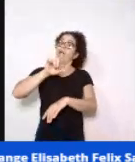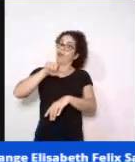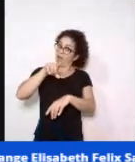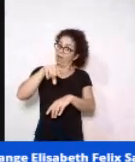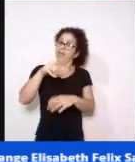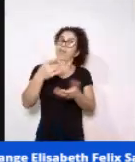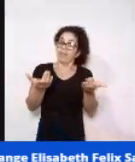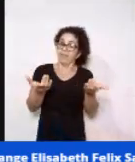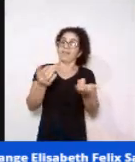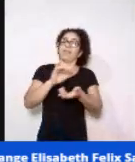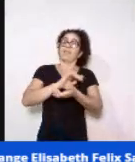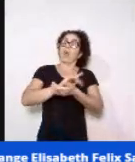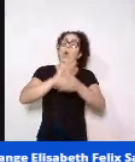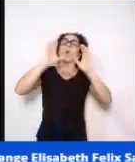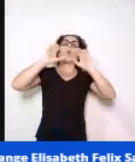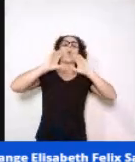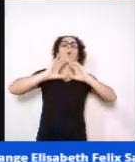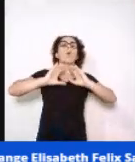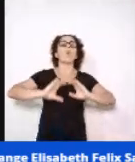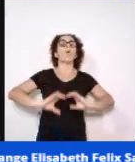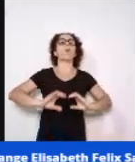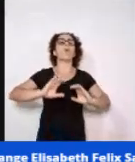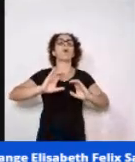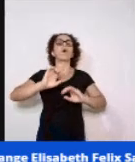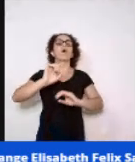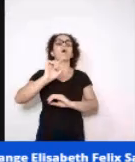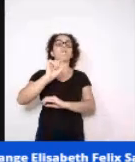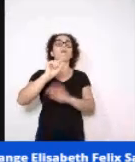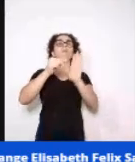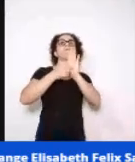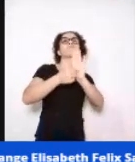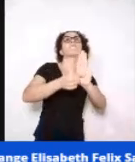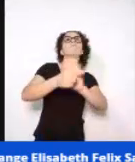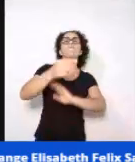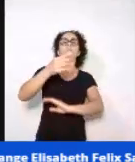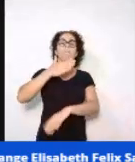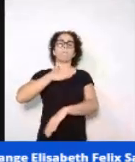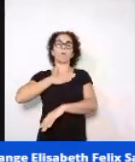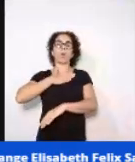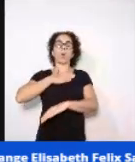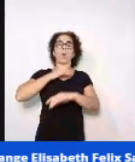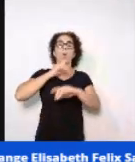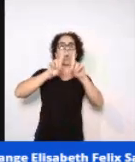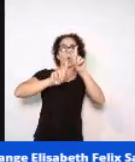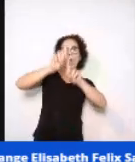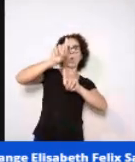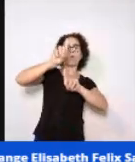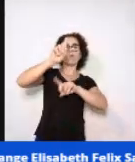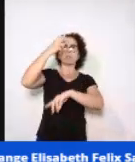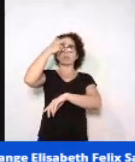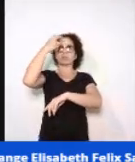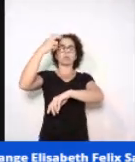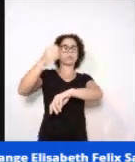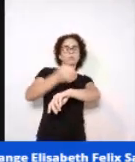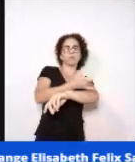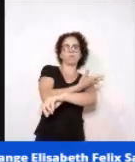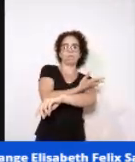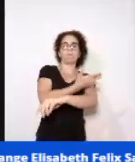esse comportamento que vai determinar o meu nível de inteligência emocional. Próximo.